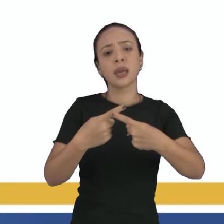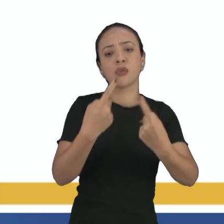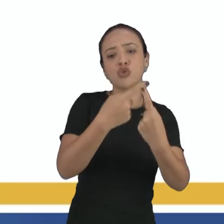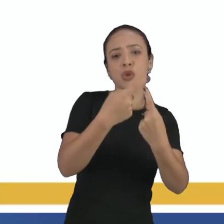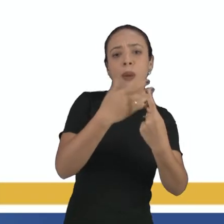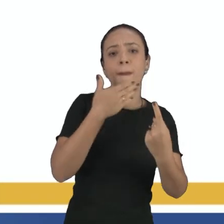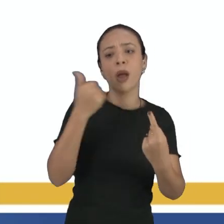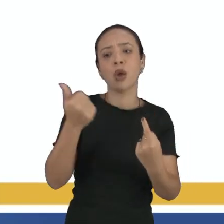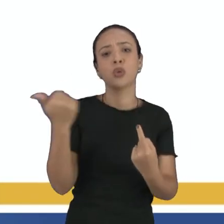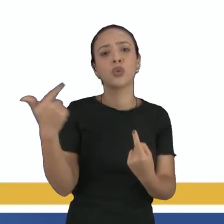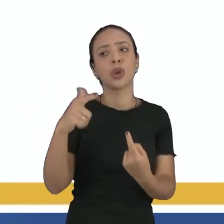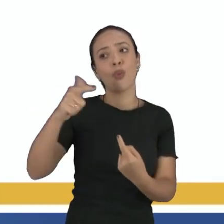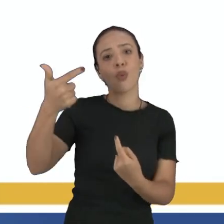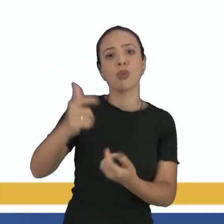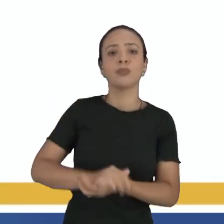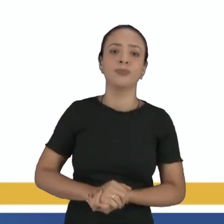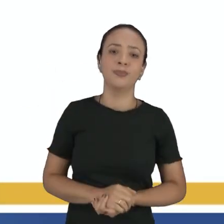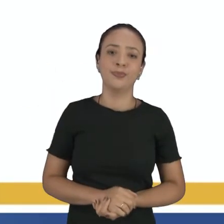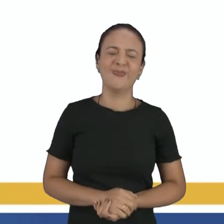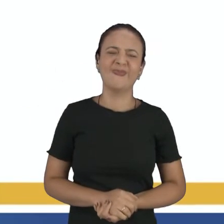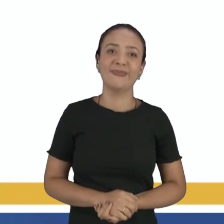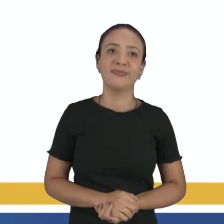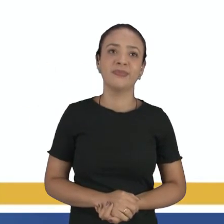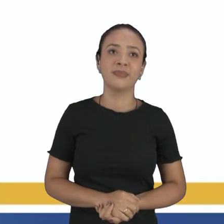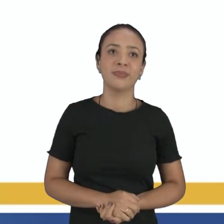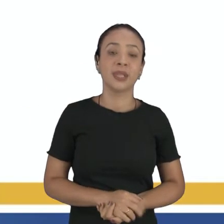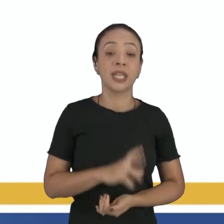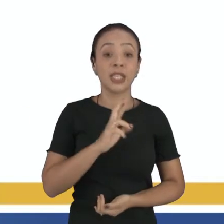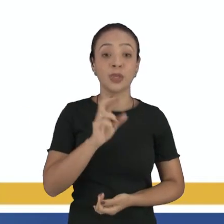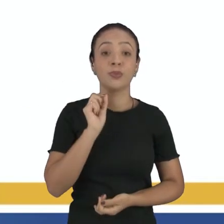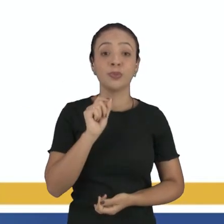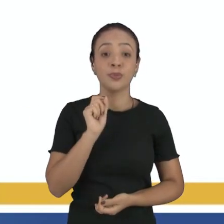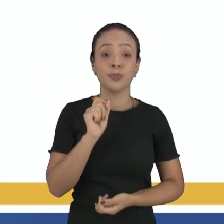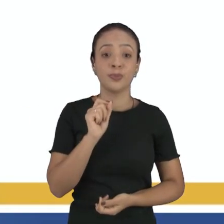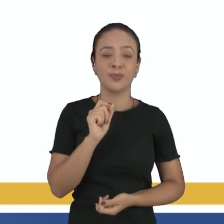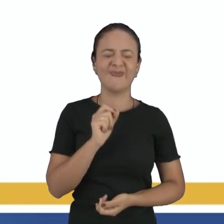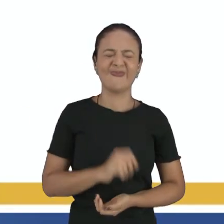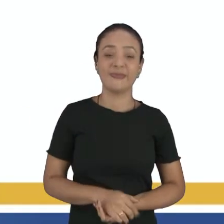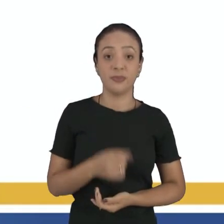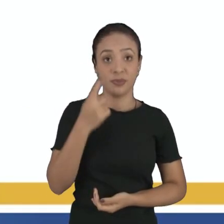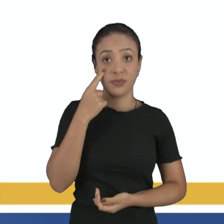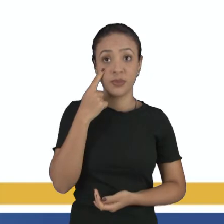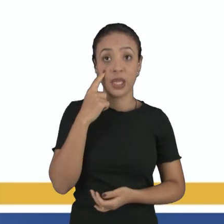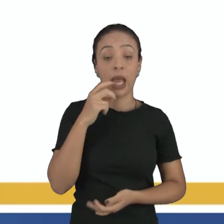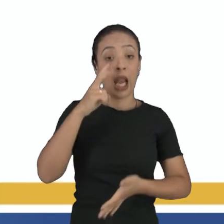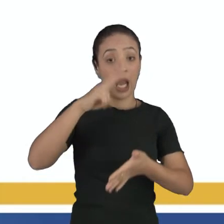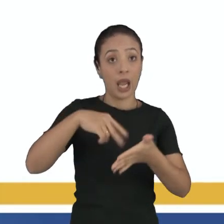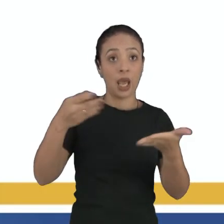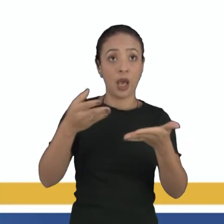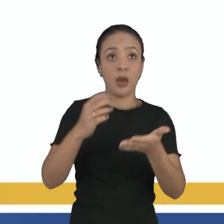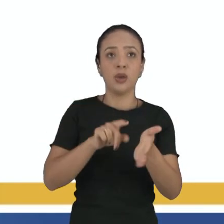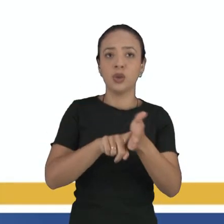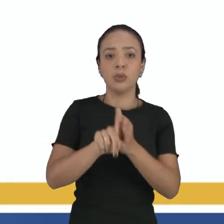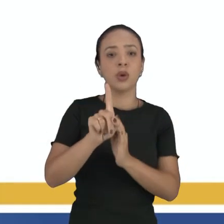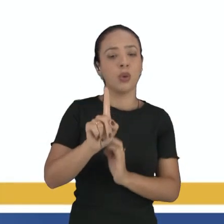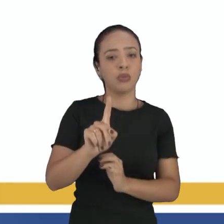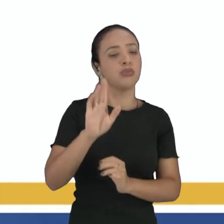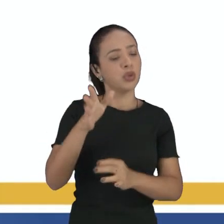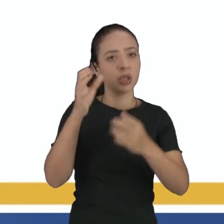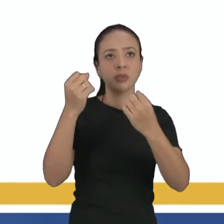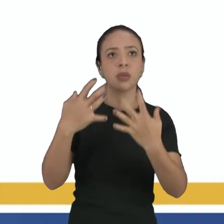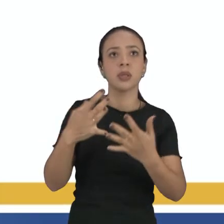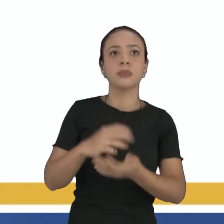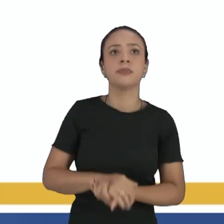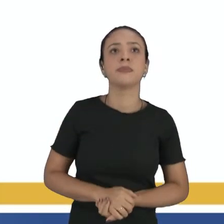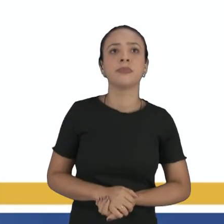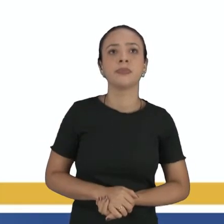outro. É uma resposta bem lógica até, tá? A resposta daí na telinha para vocês, tá? Vamos ler com calma. A número 1 eu já comentei com vocês, então